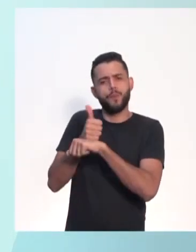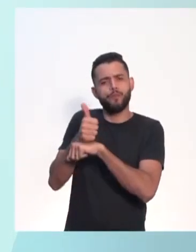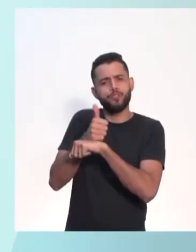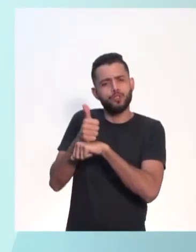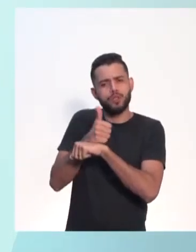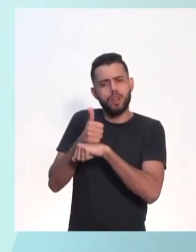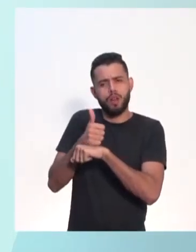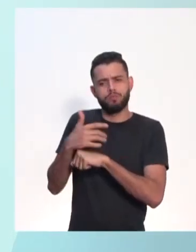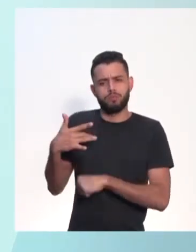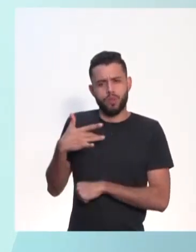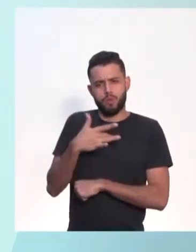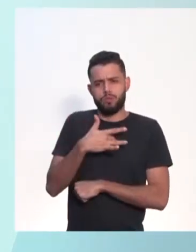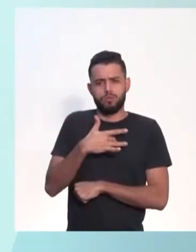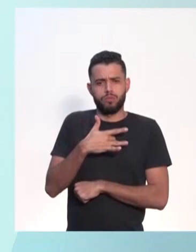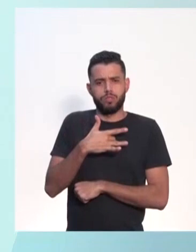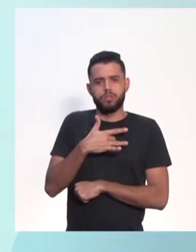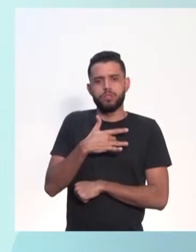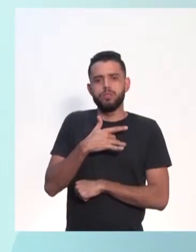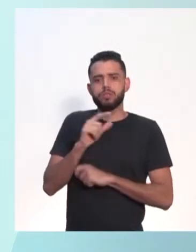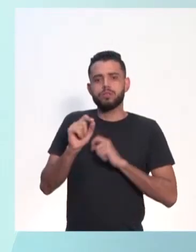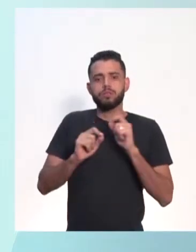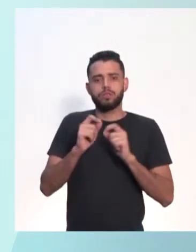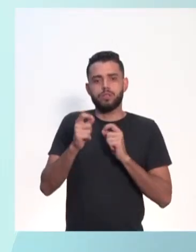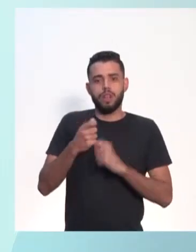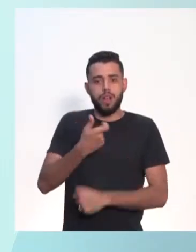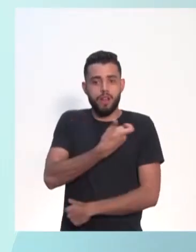que vai esterilizar a vacina,